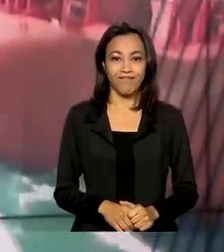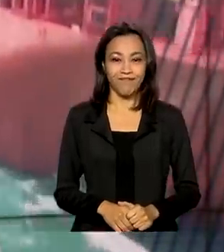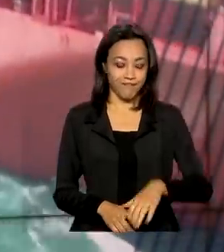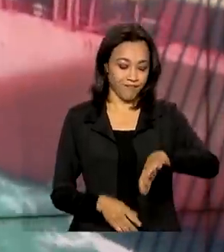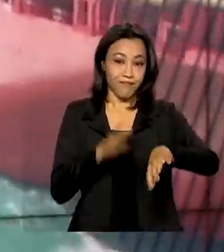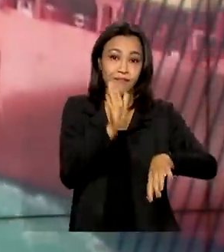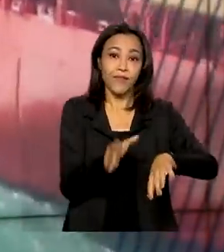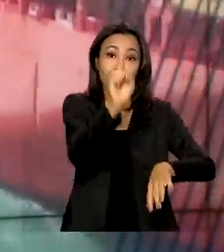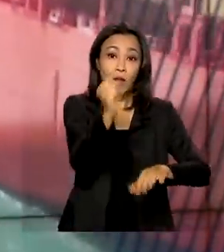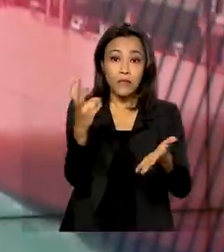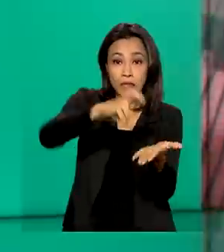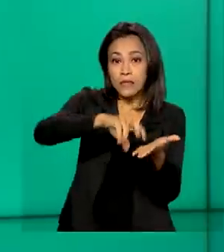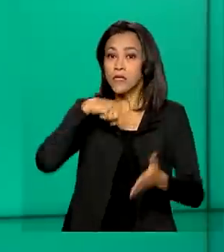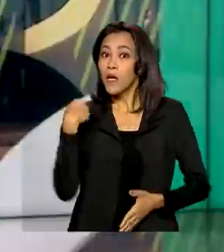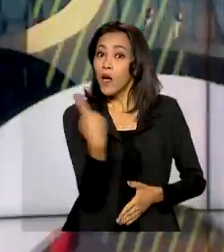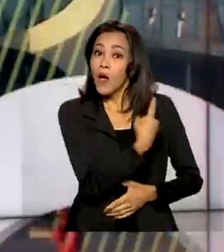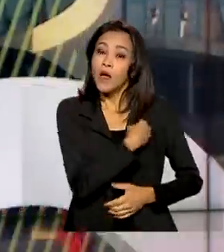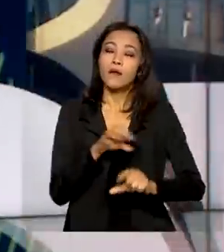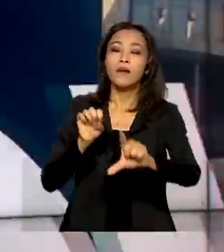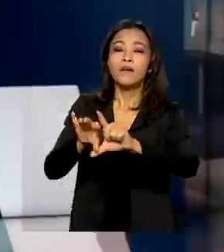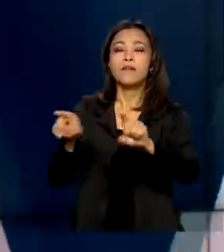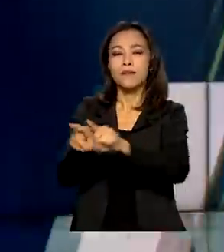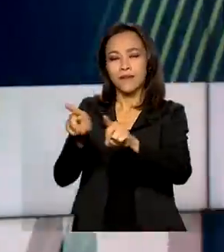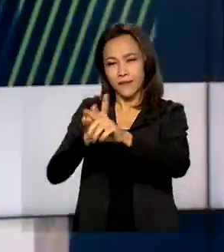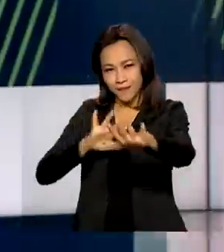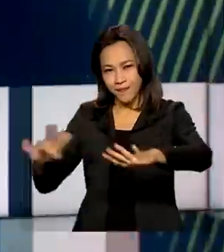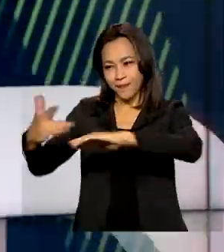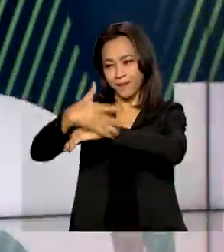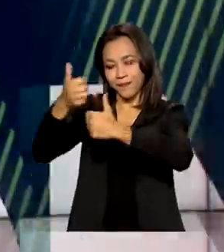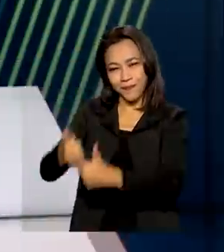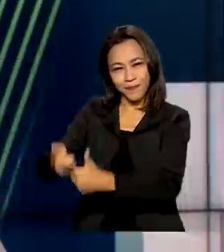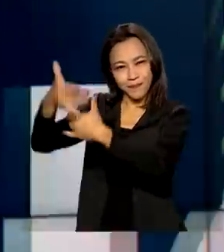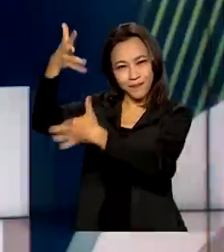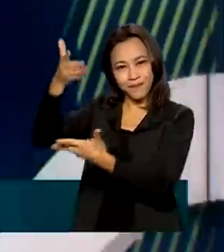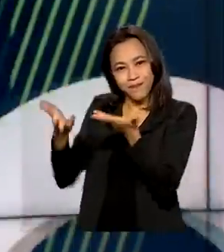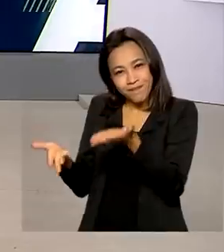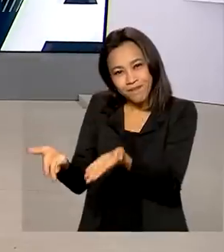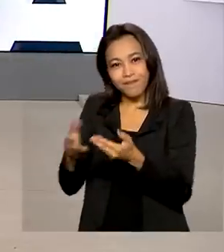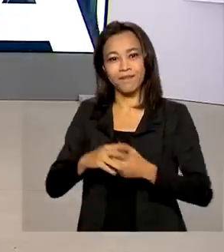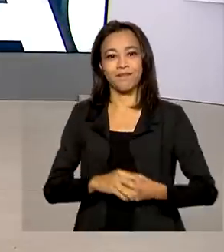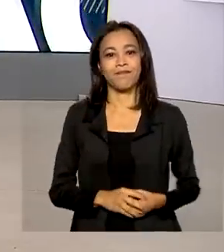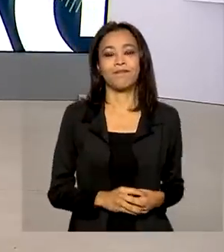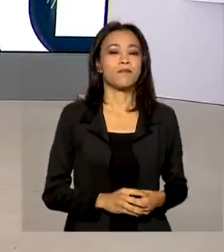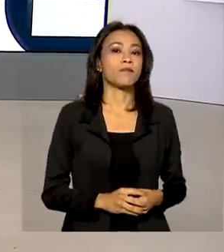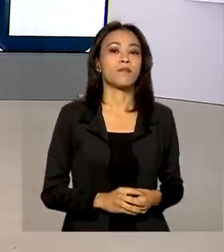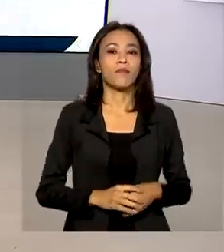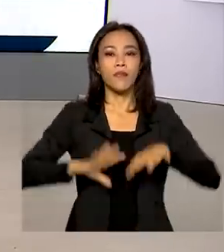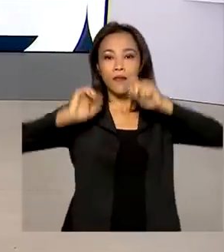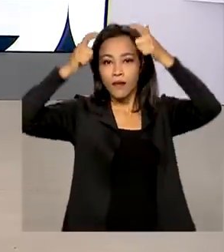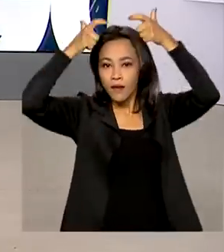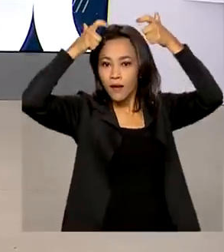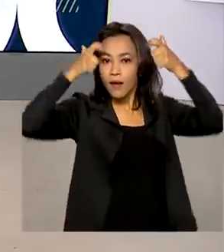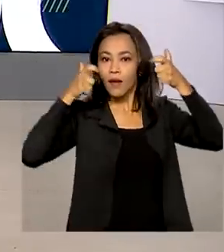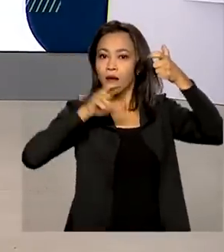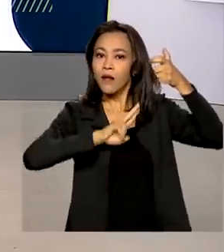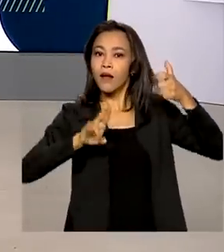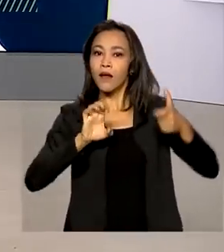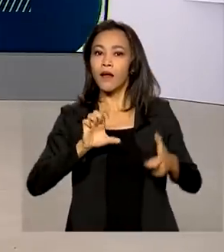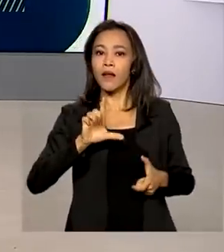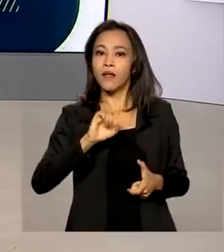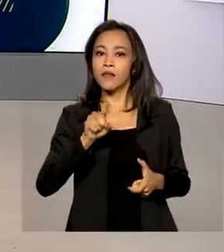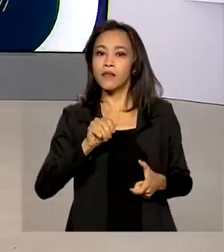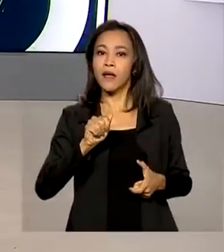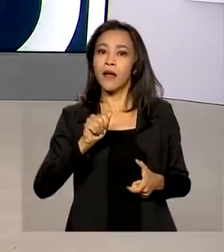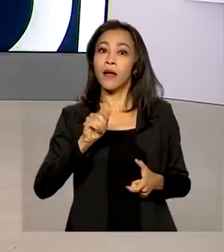8 horas da manhã nós estamos ao vivo também pelas redes sociais a Rainha Elizabeth II morreu